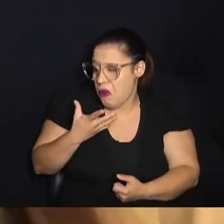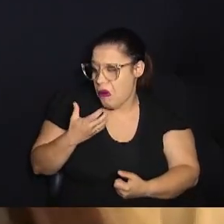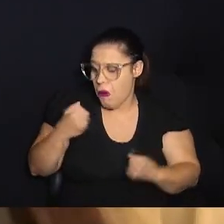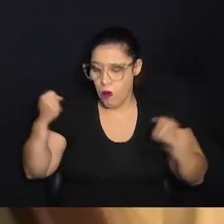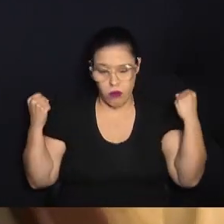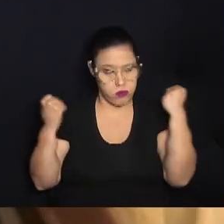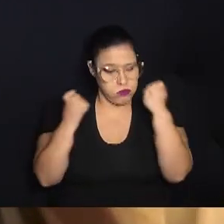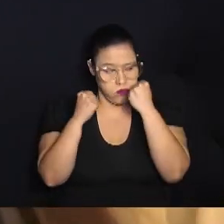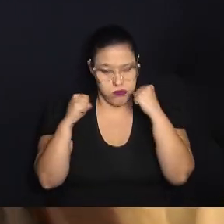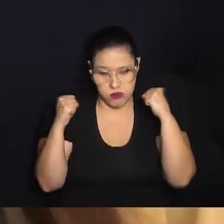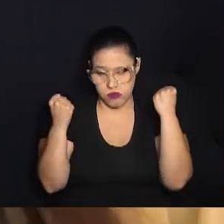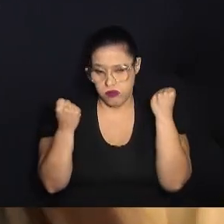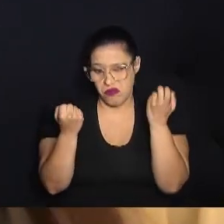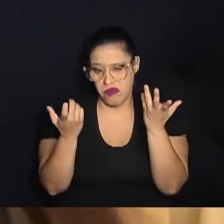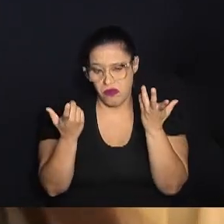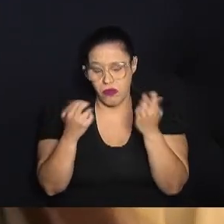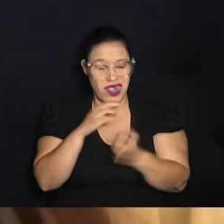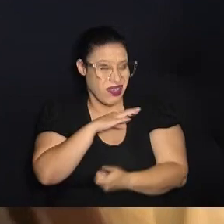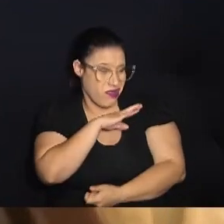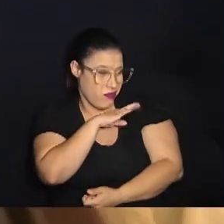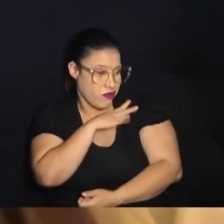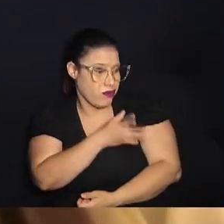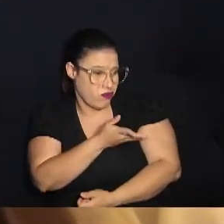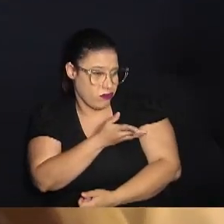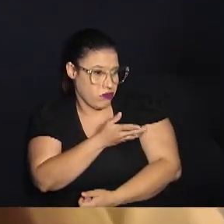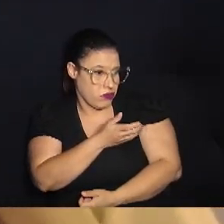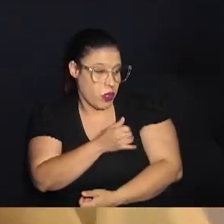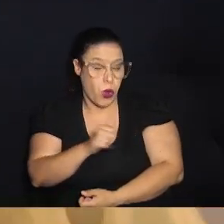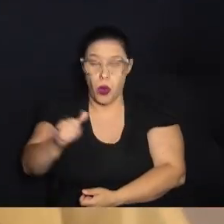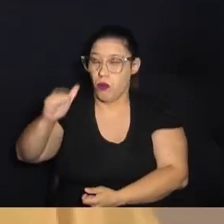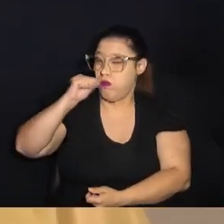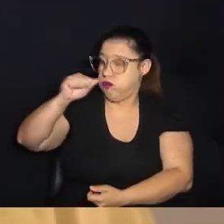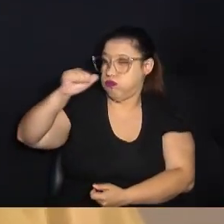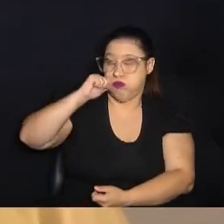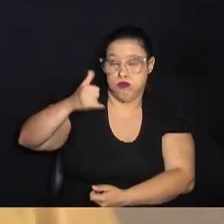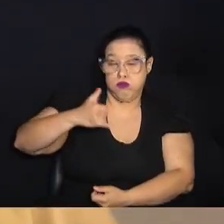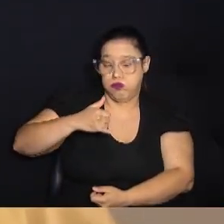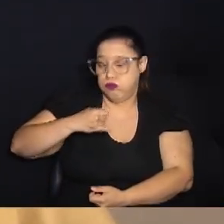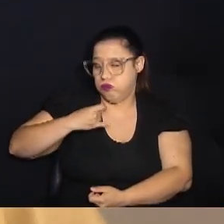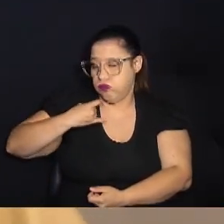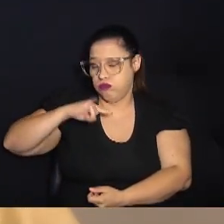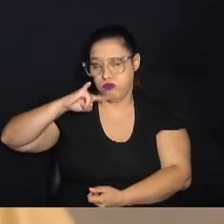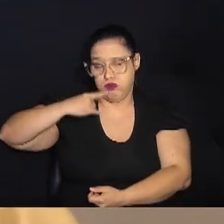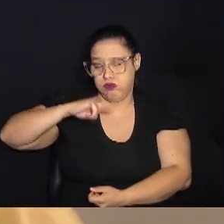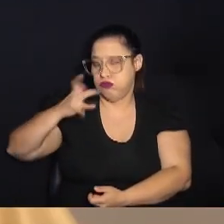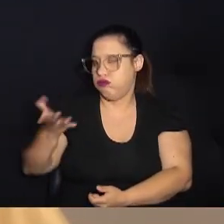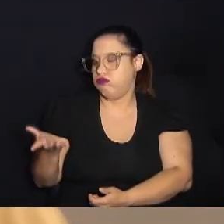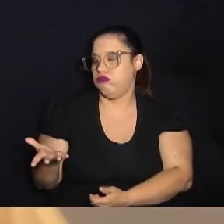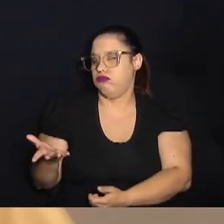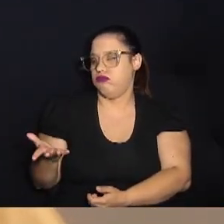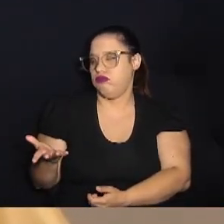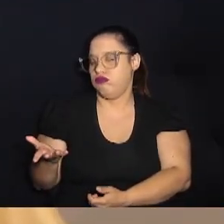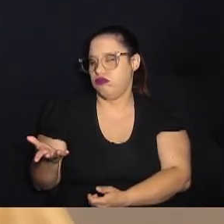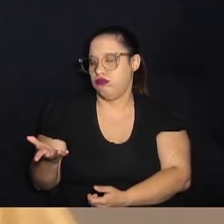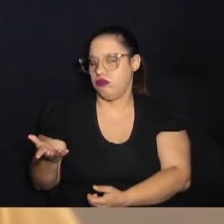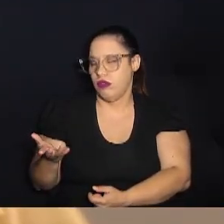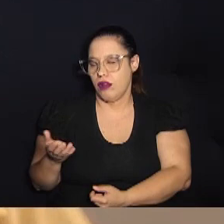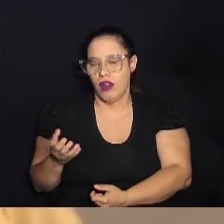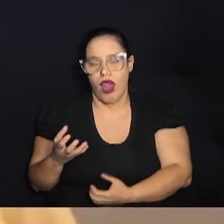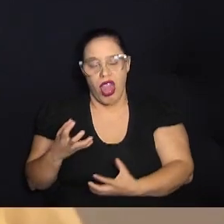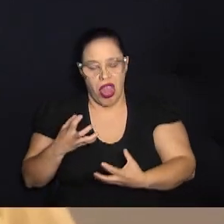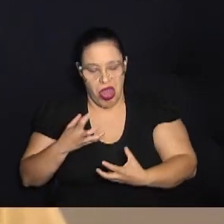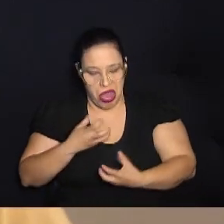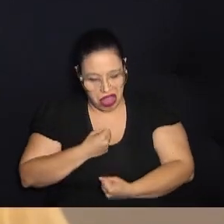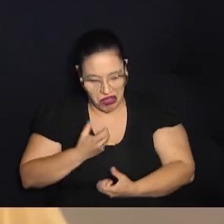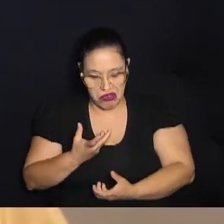prática de exercício físico que não seja regular, ingesta de bebida alcoólica que aumenta muito no inverno. Isso tudo são situações que